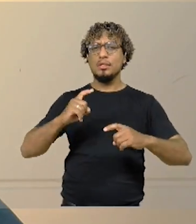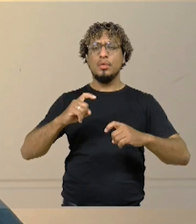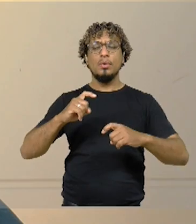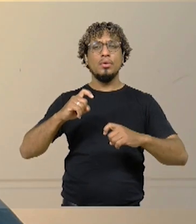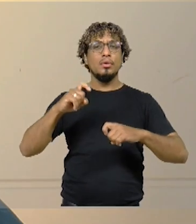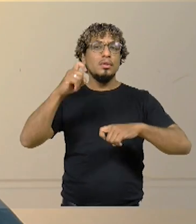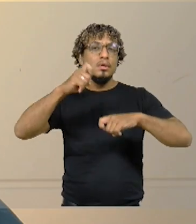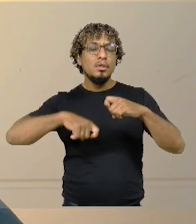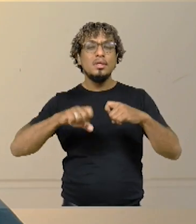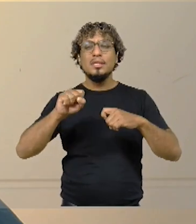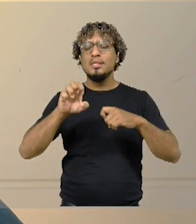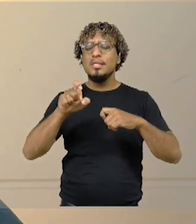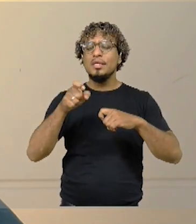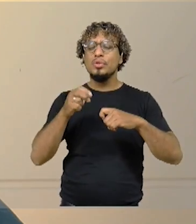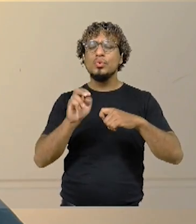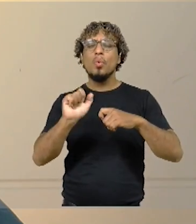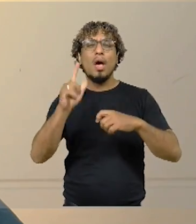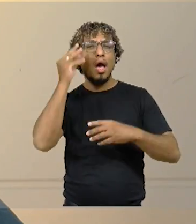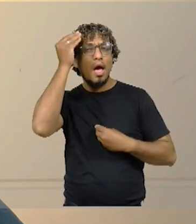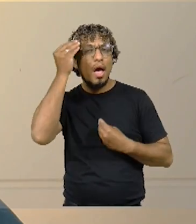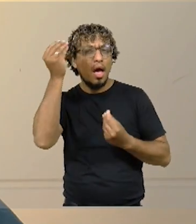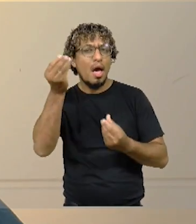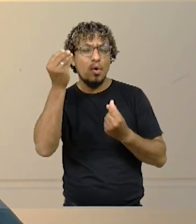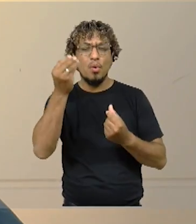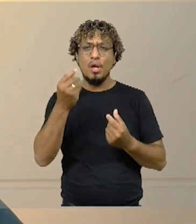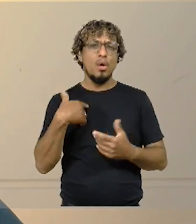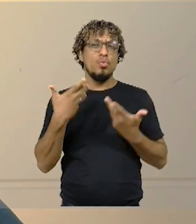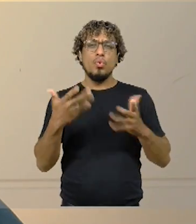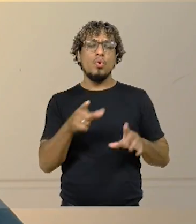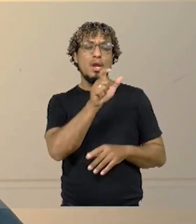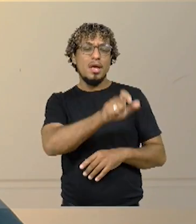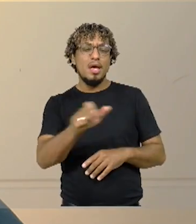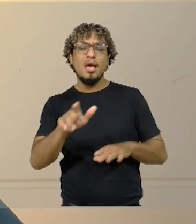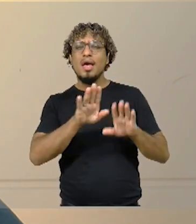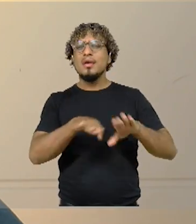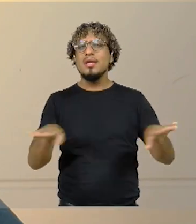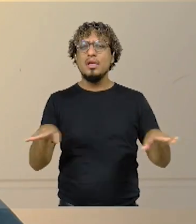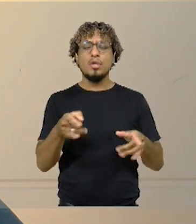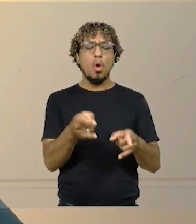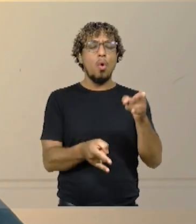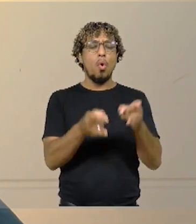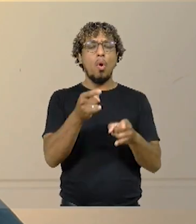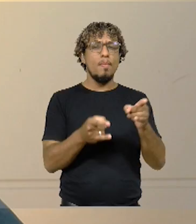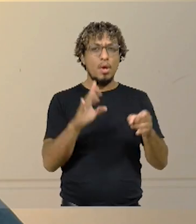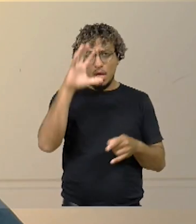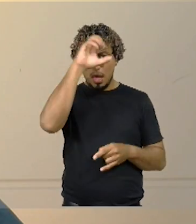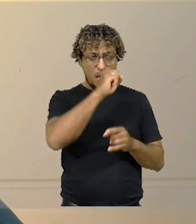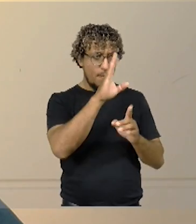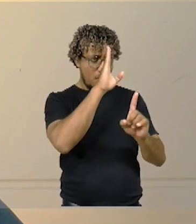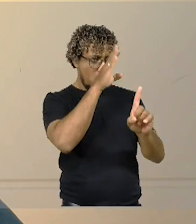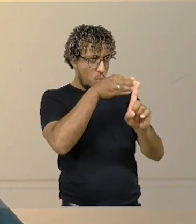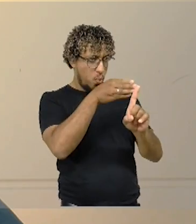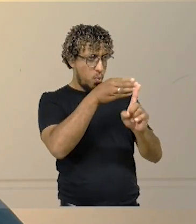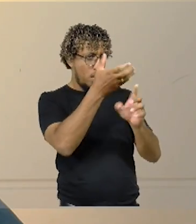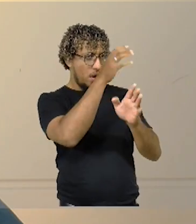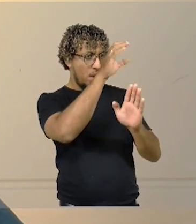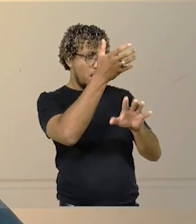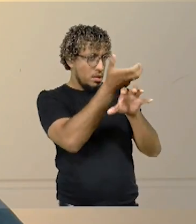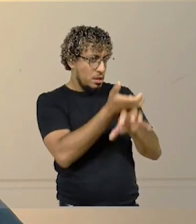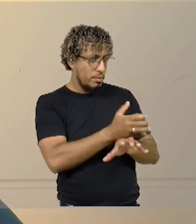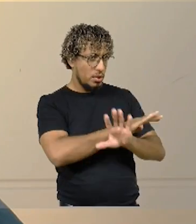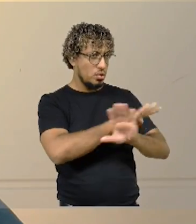vai distanciando, os demais 20% vão para a periferia. Quando chega na zona rural, as pessoas, para ir para o trabalho, para ir para o seu local de estudo,